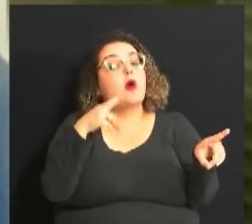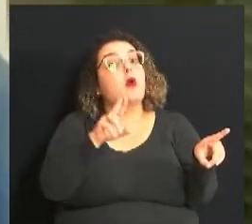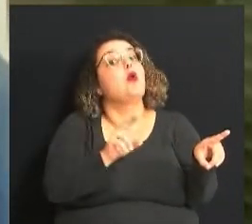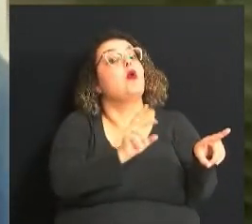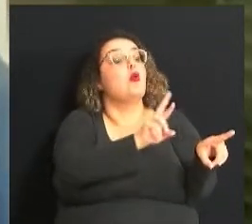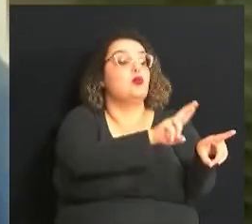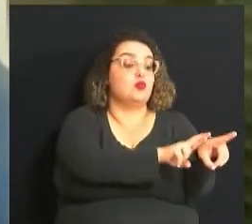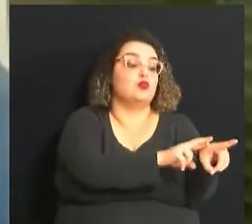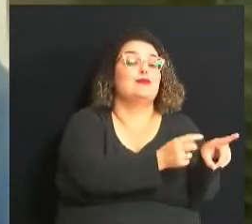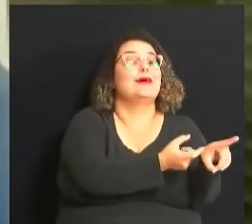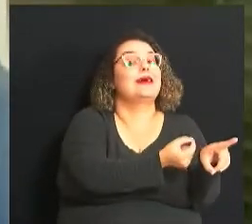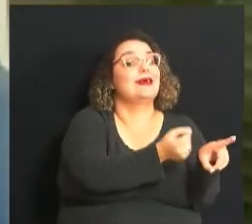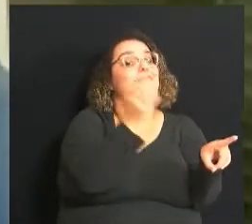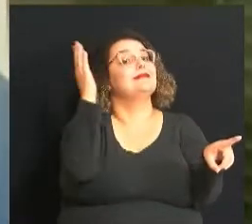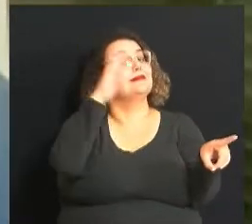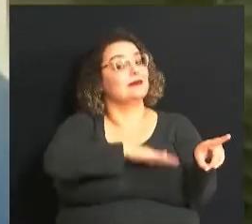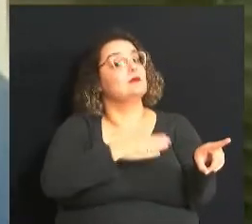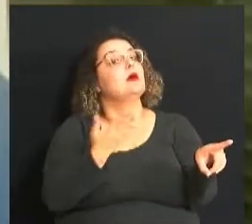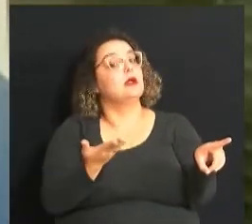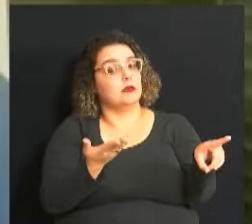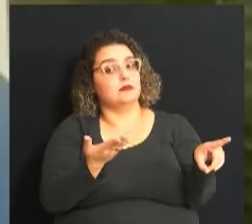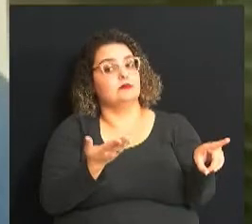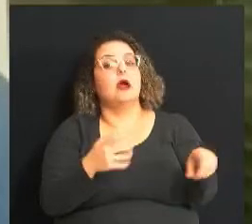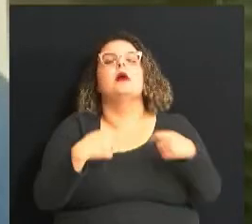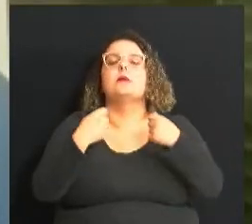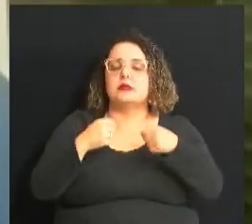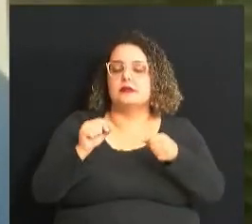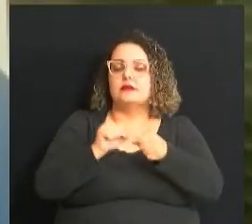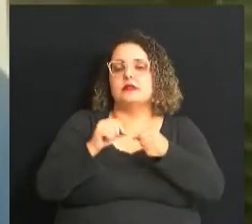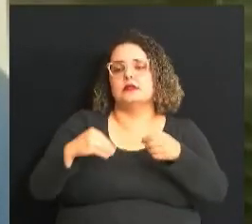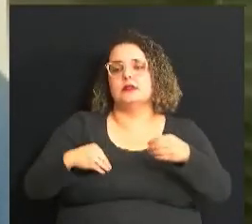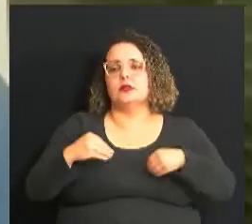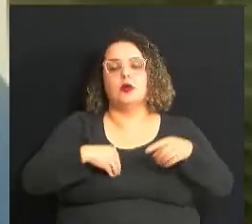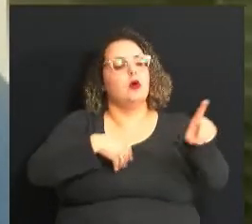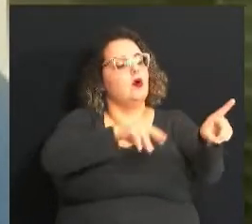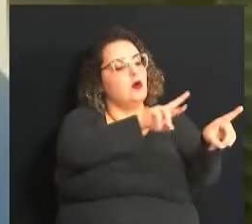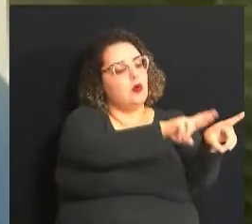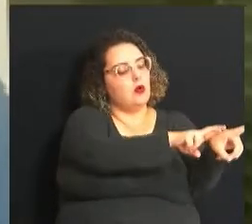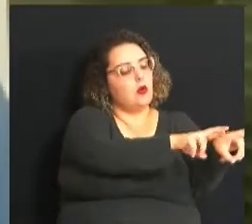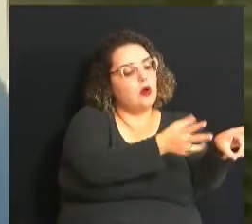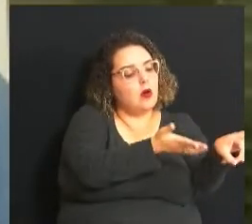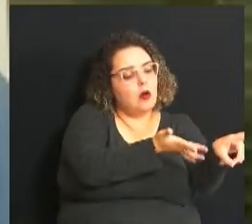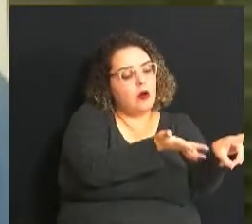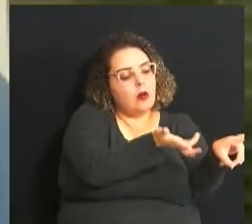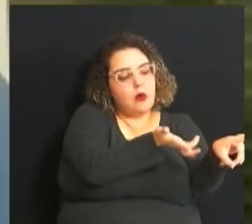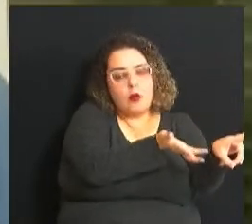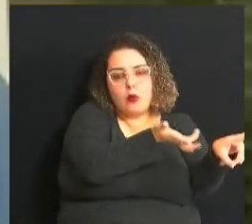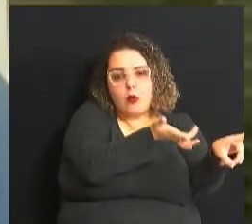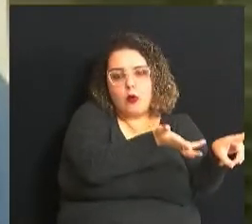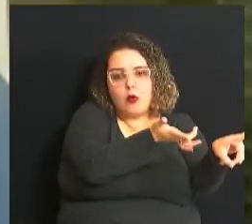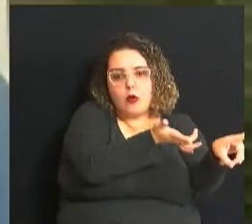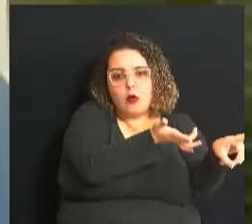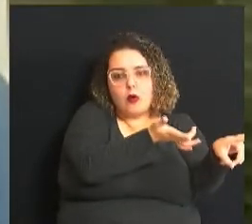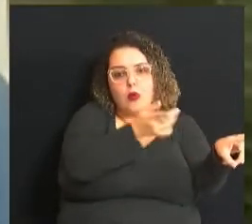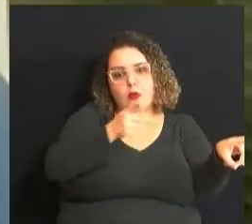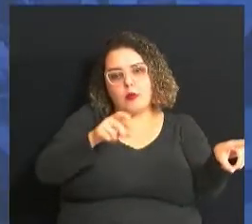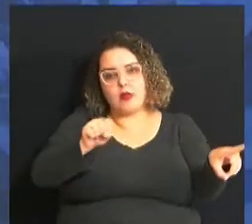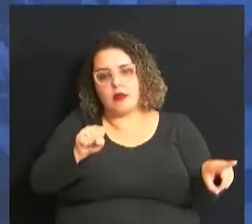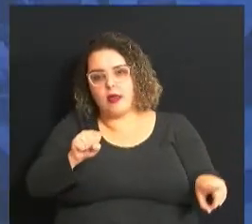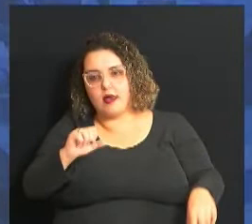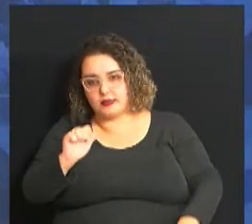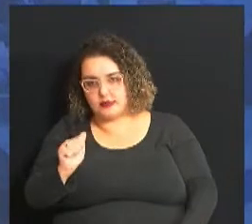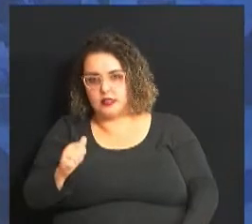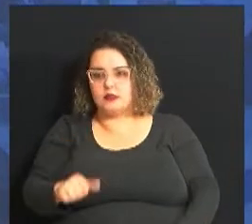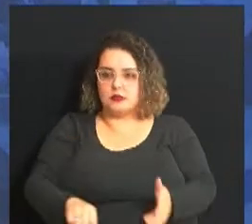Há necessidade de fazer exames. O toque e o PSA são os primeiros. Doutor, tem mais